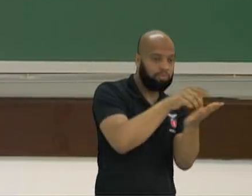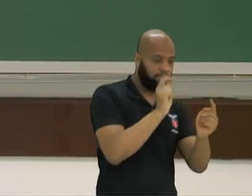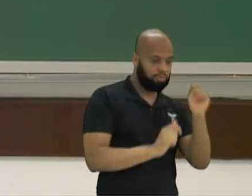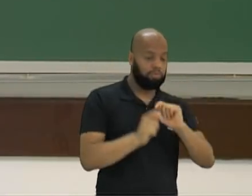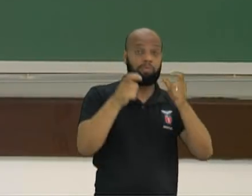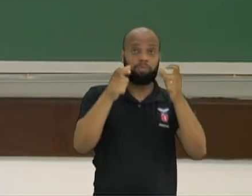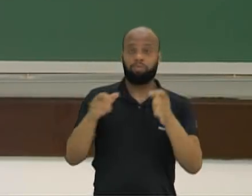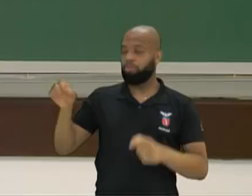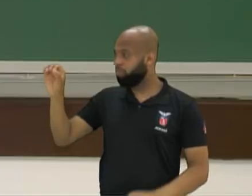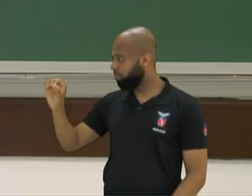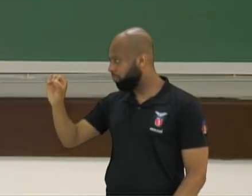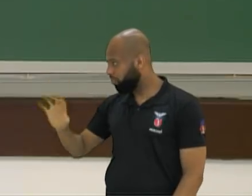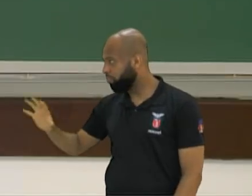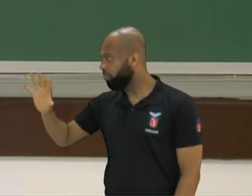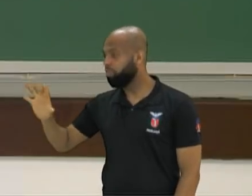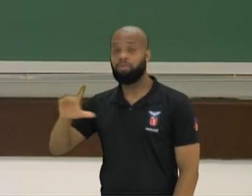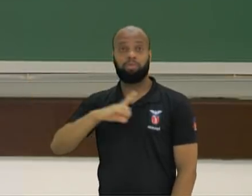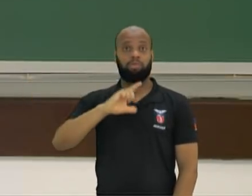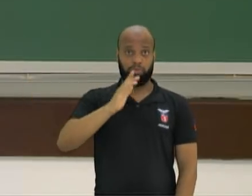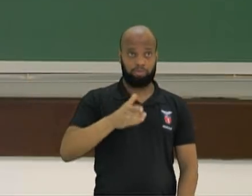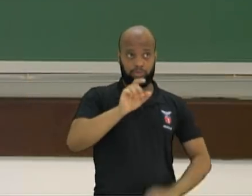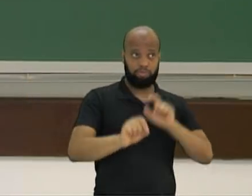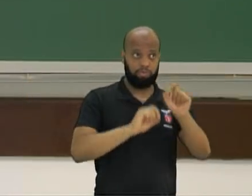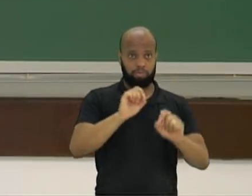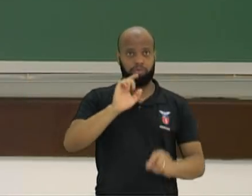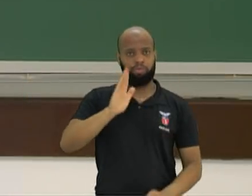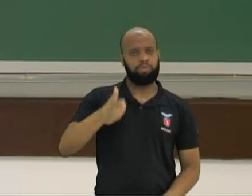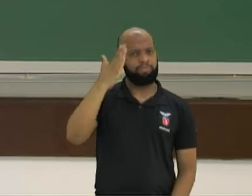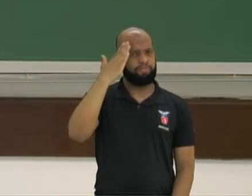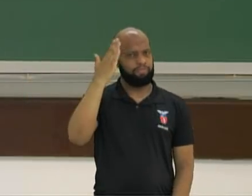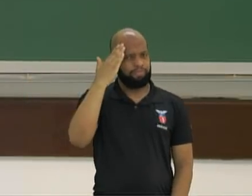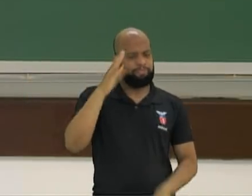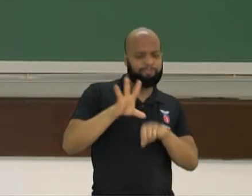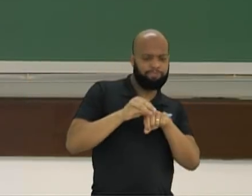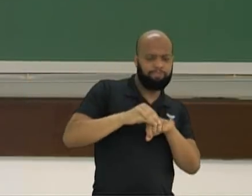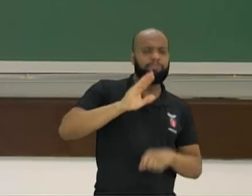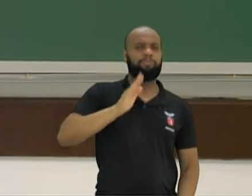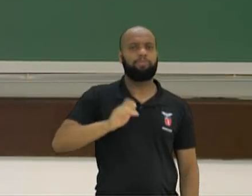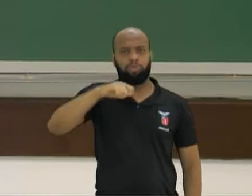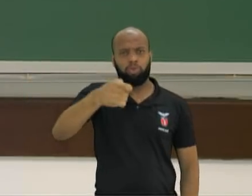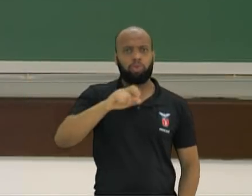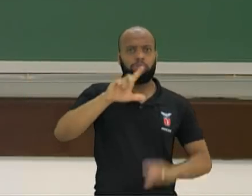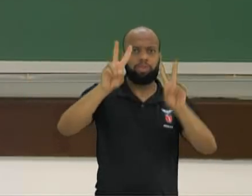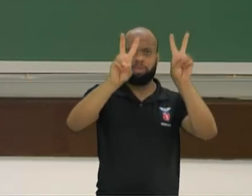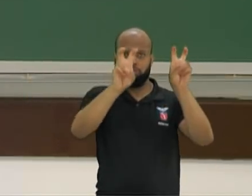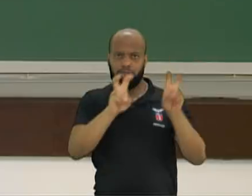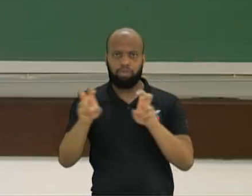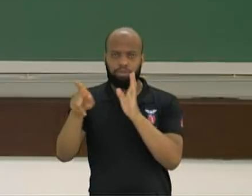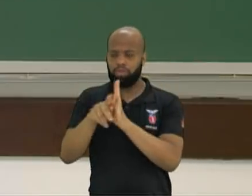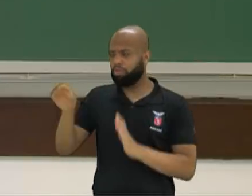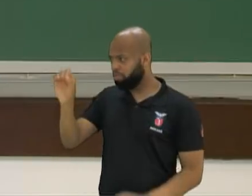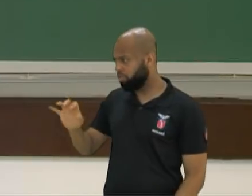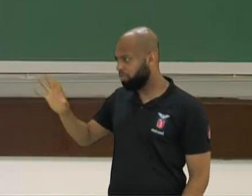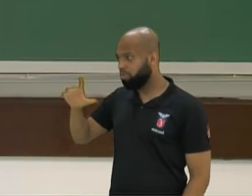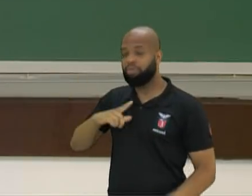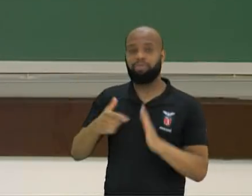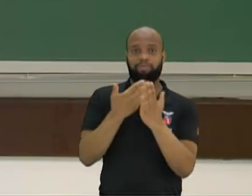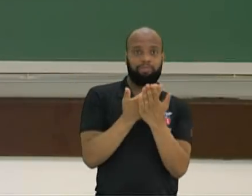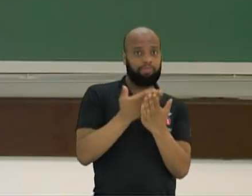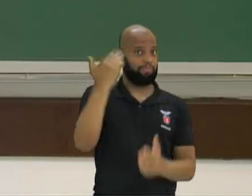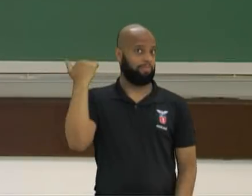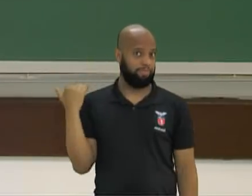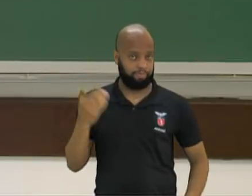Oceania. Nós já temos um conhecimento prévio sobre os temas do continente Oceania, né, de aulas